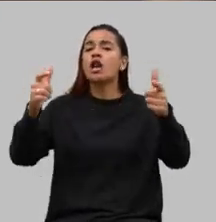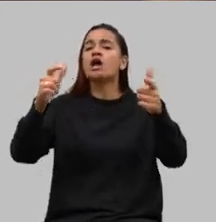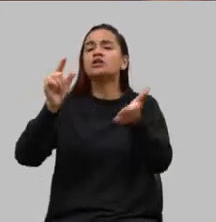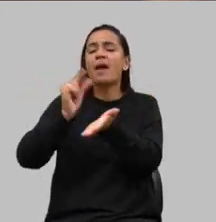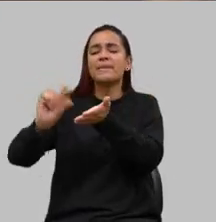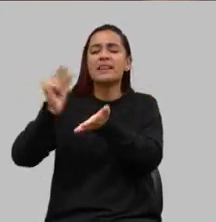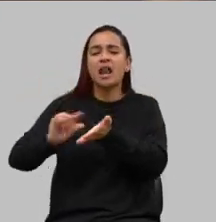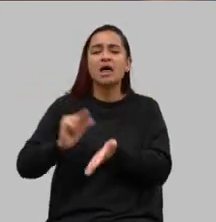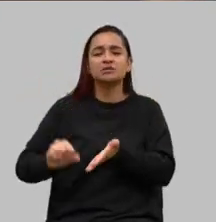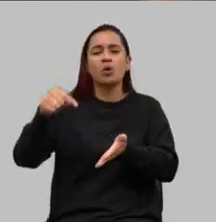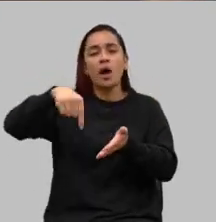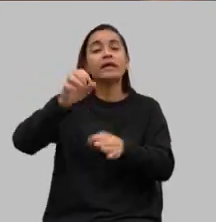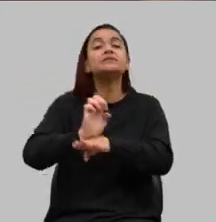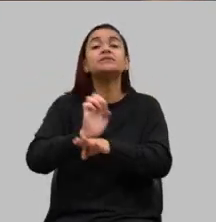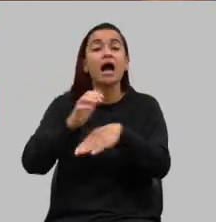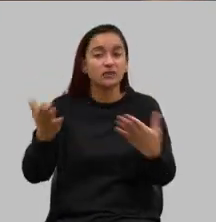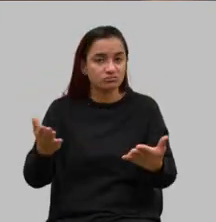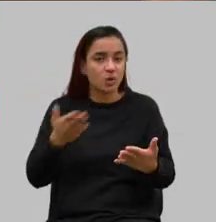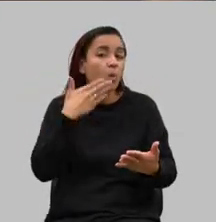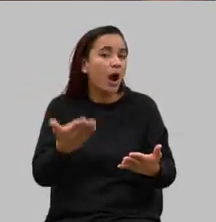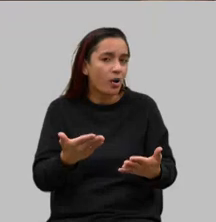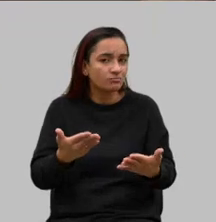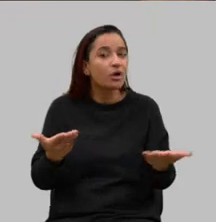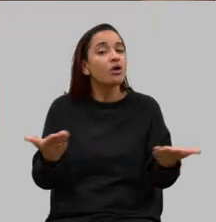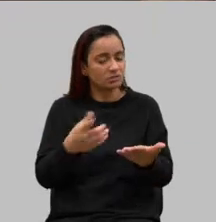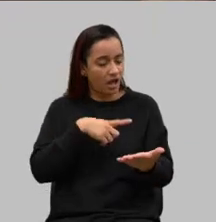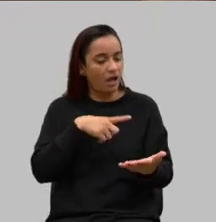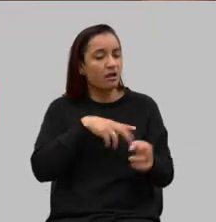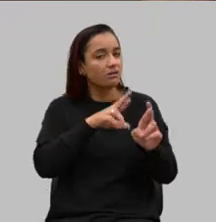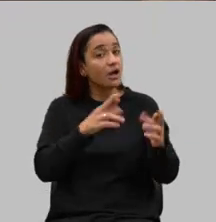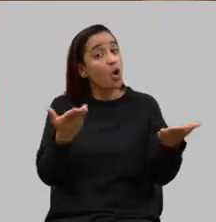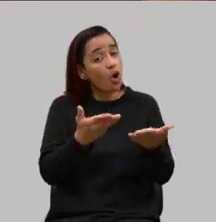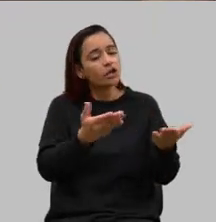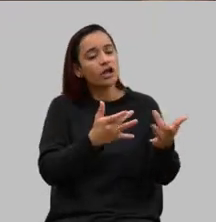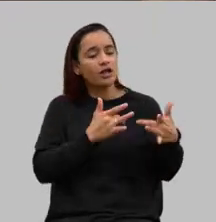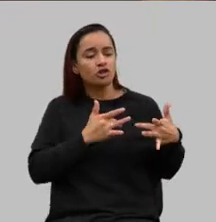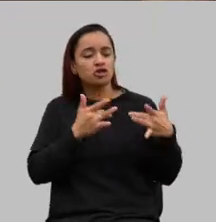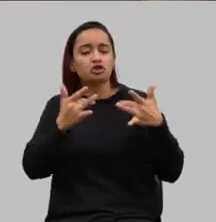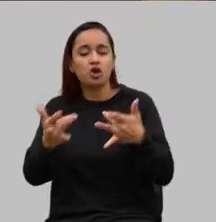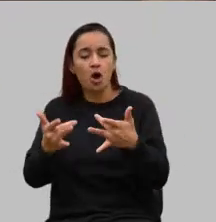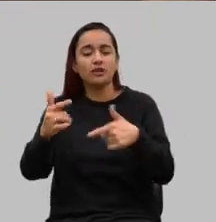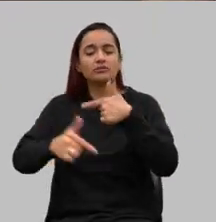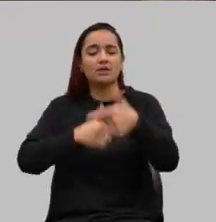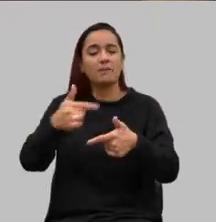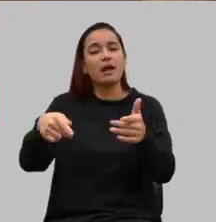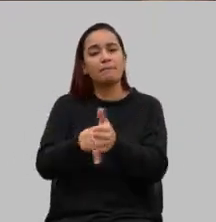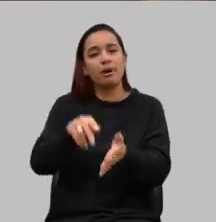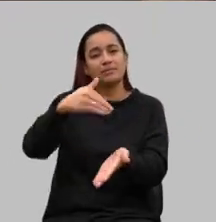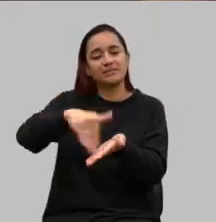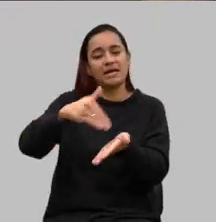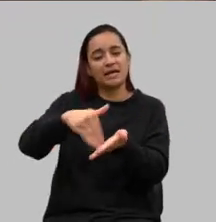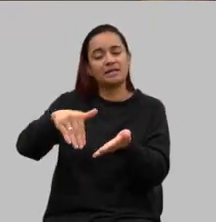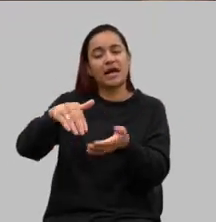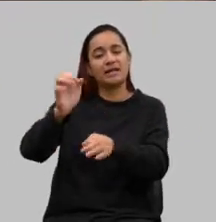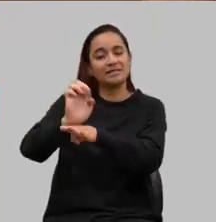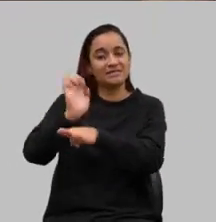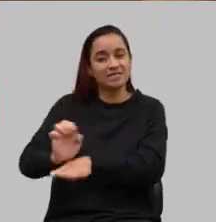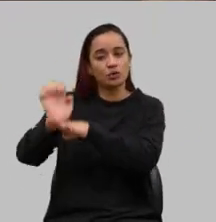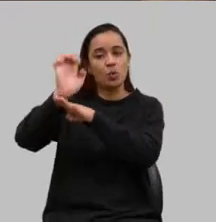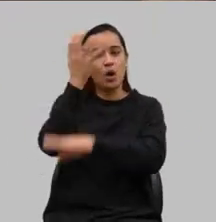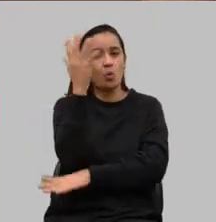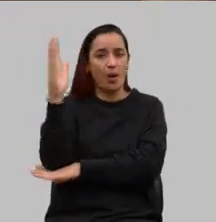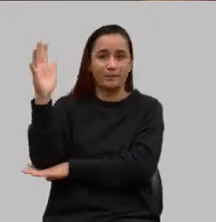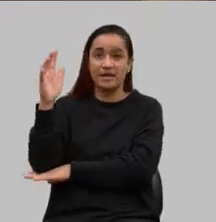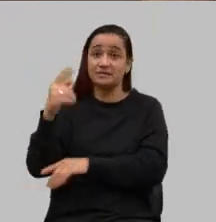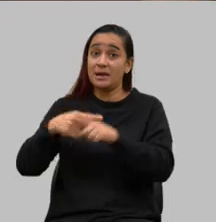porque representam e hoje estão doando serviços à Secretaria Estadual do meio ambiente que não é no mínimo eu